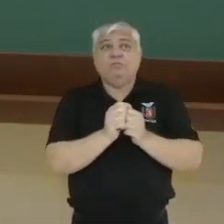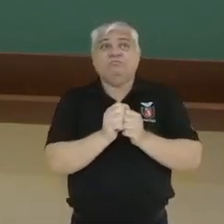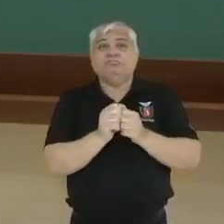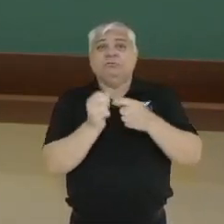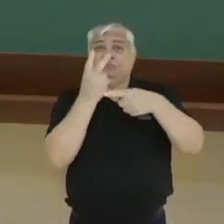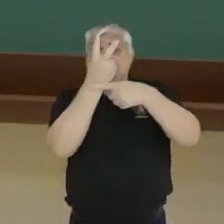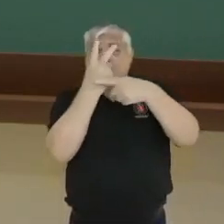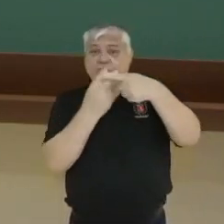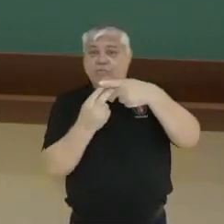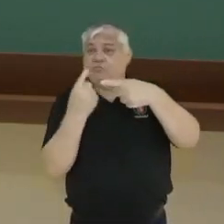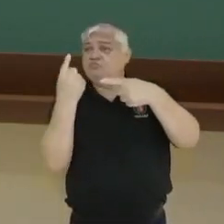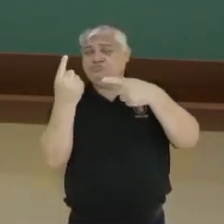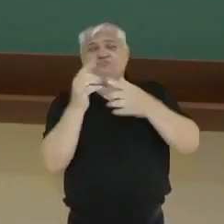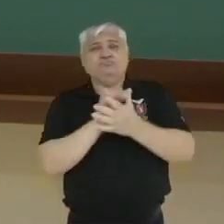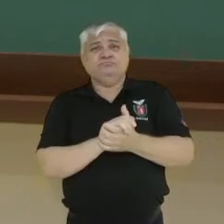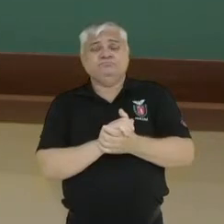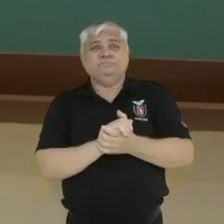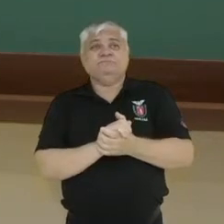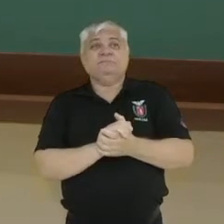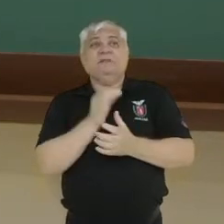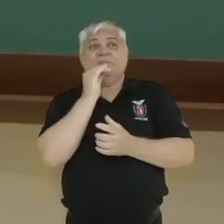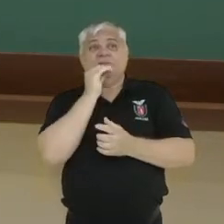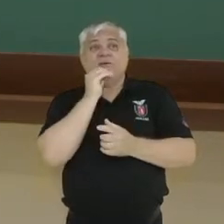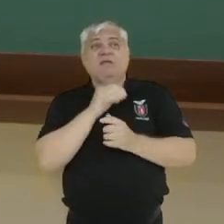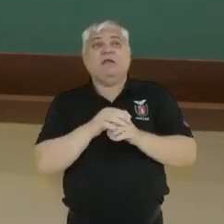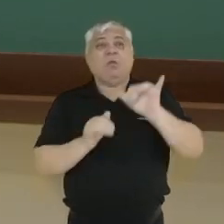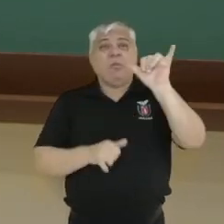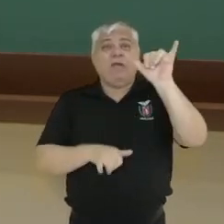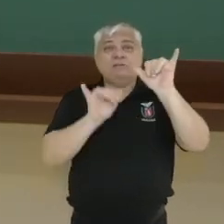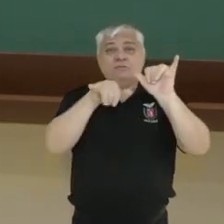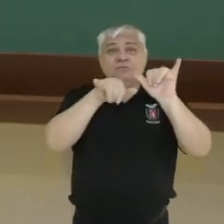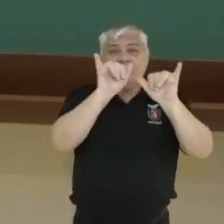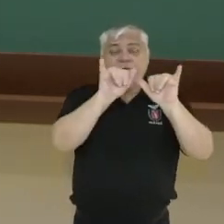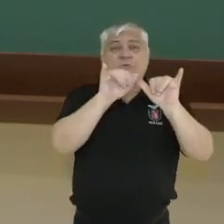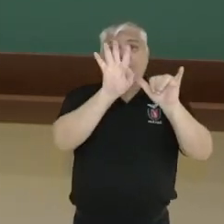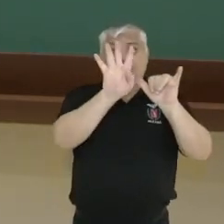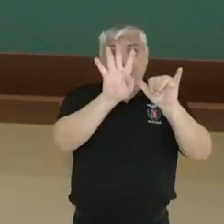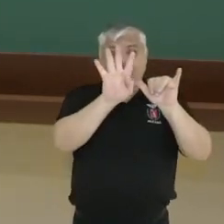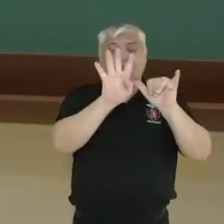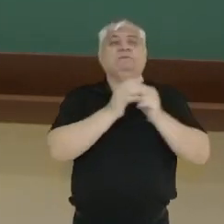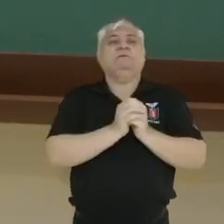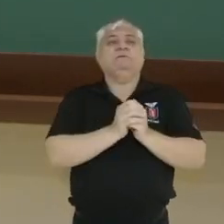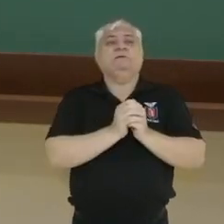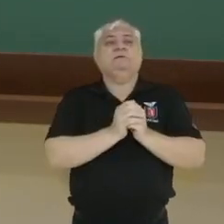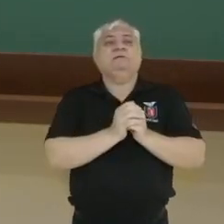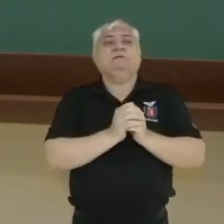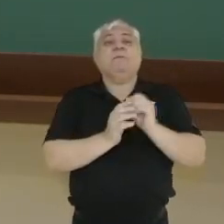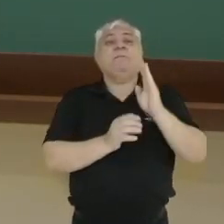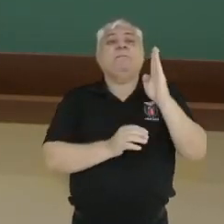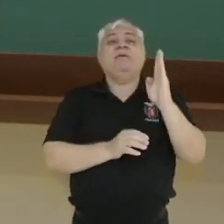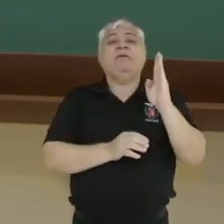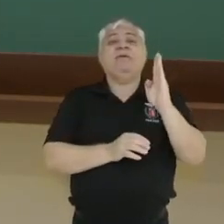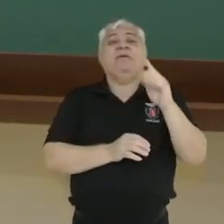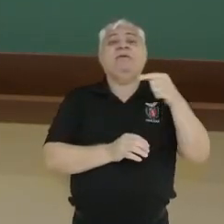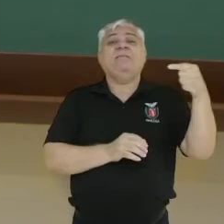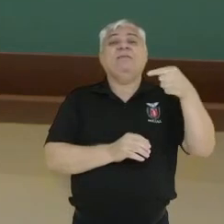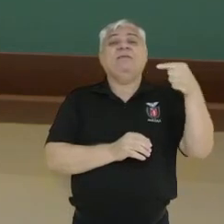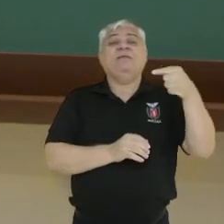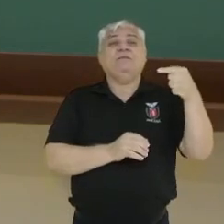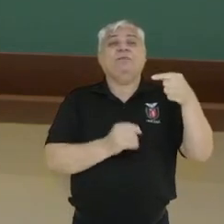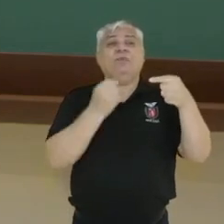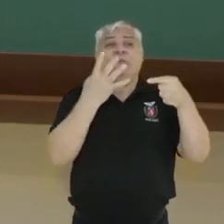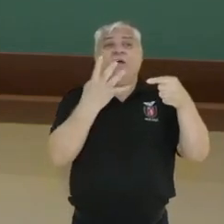1. Esta daqui, ela vai ser igual a esta daqui. Então, vou pegar menos 2B igual a